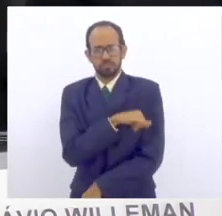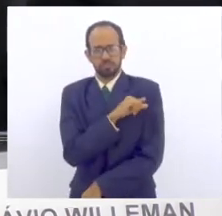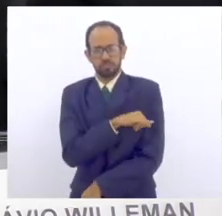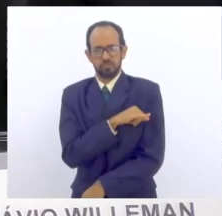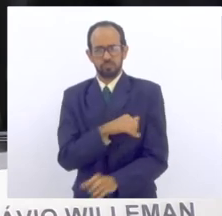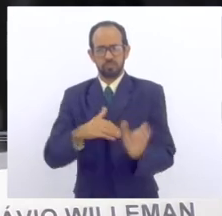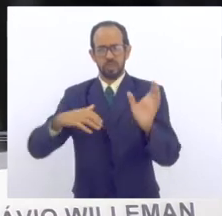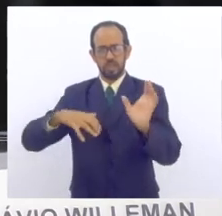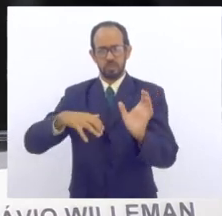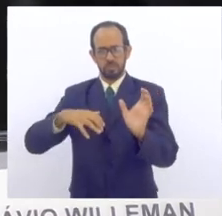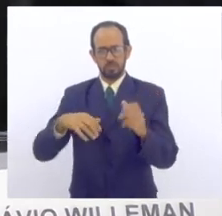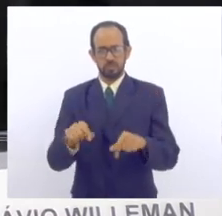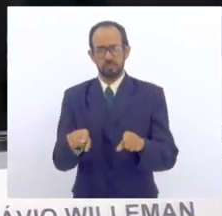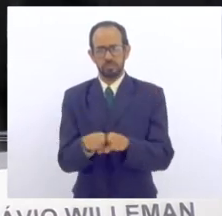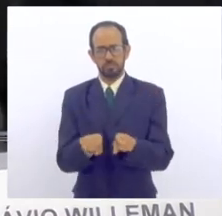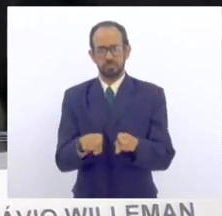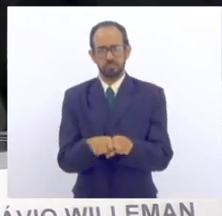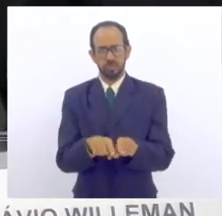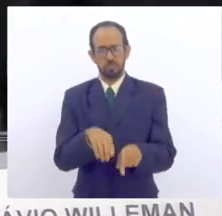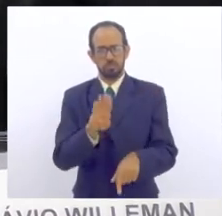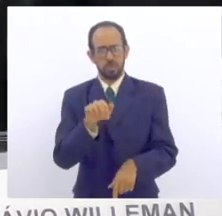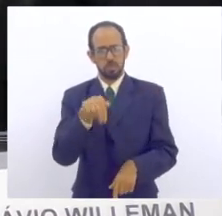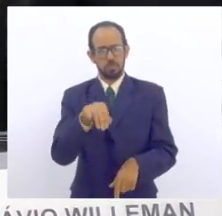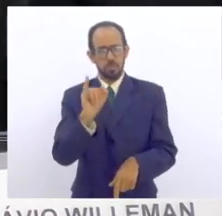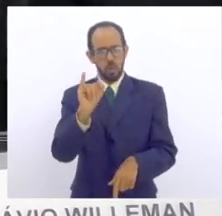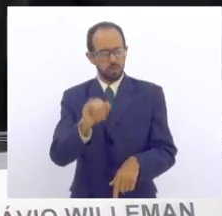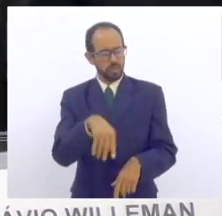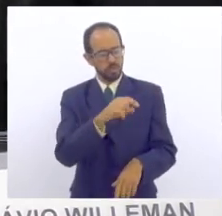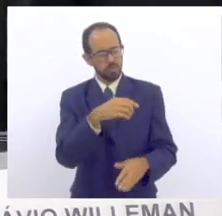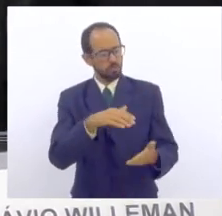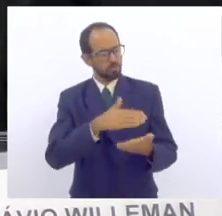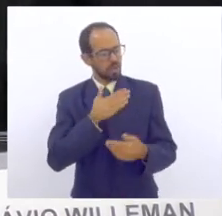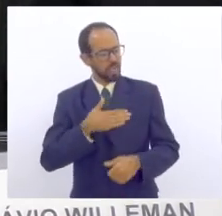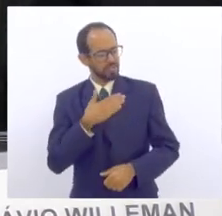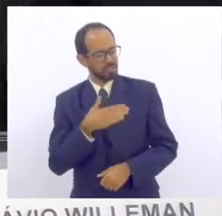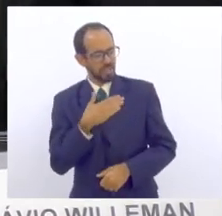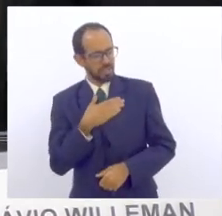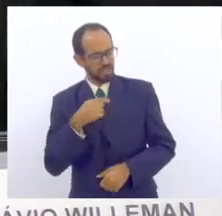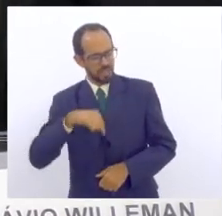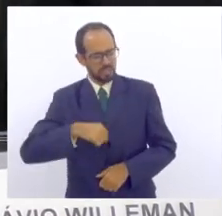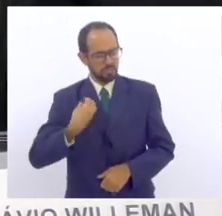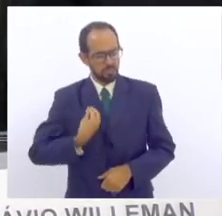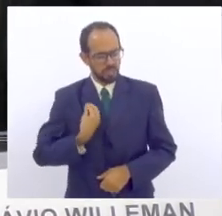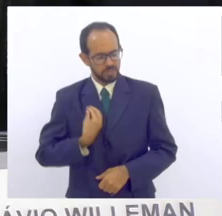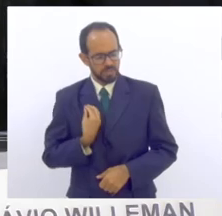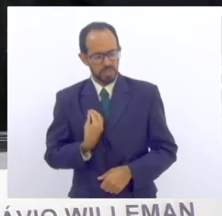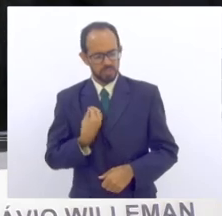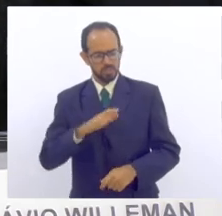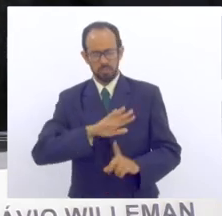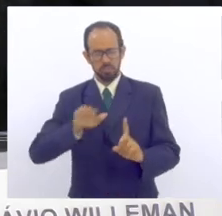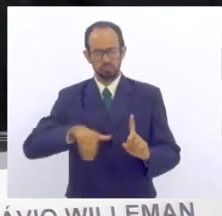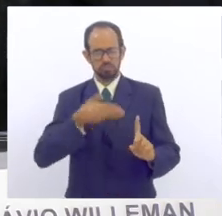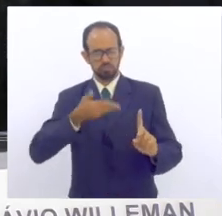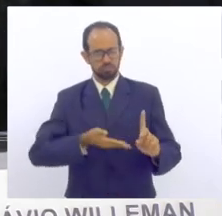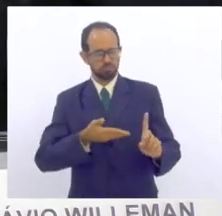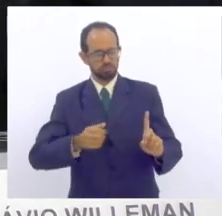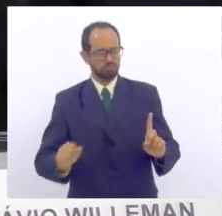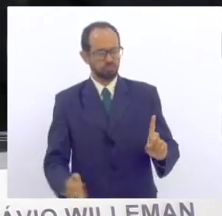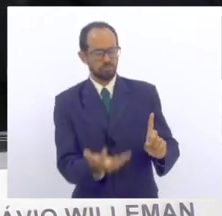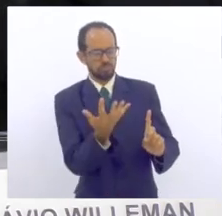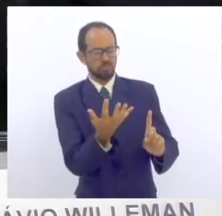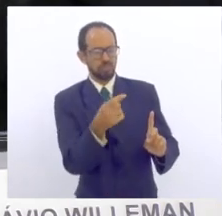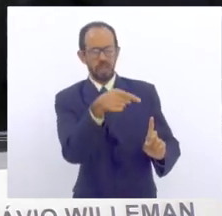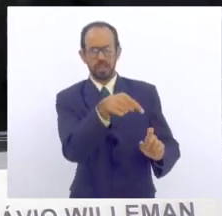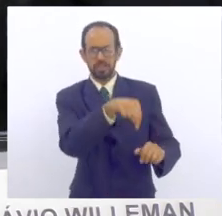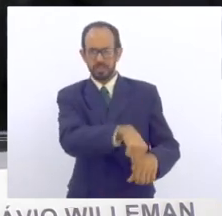e boni é um prazer estar presente numa nacionalidade que homenageia o seu pai e